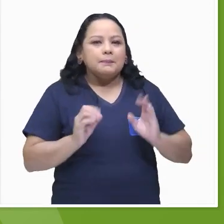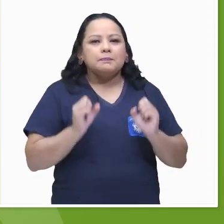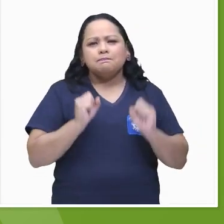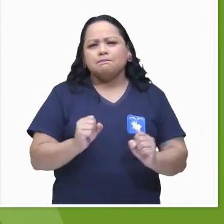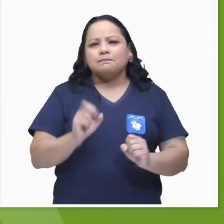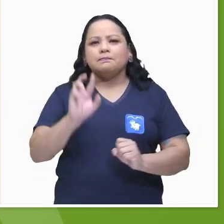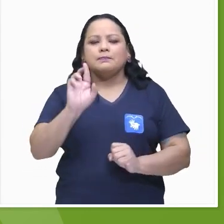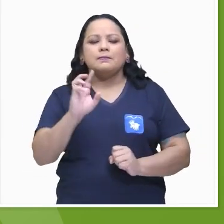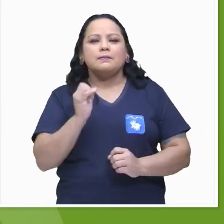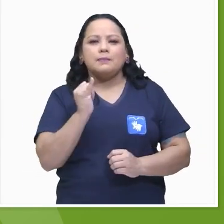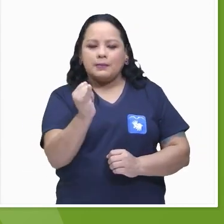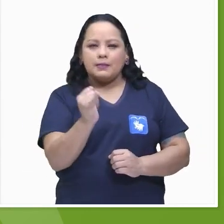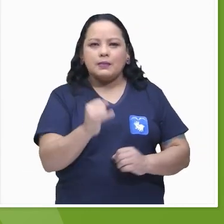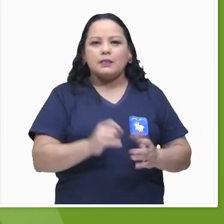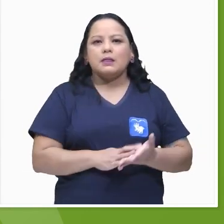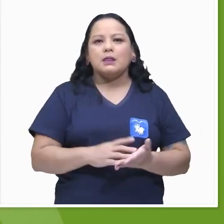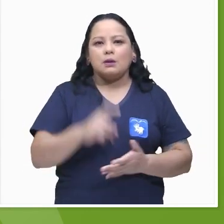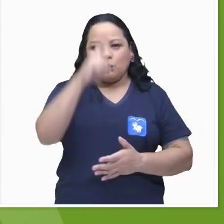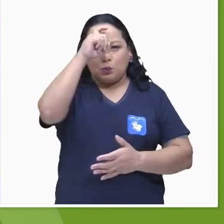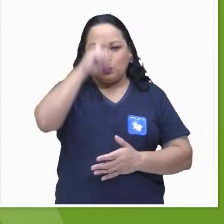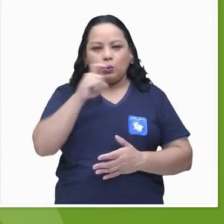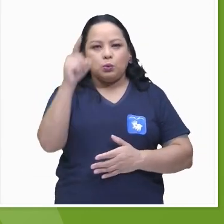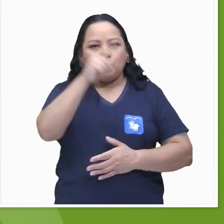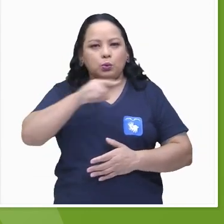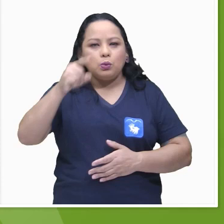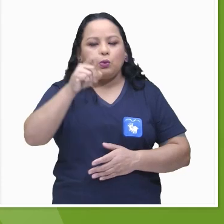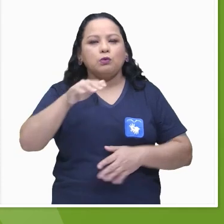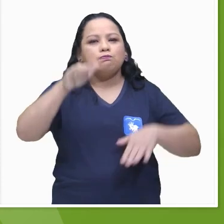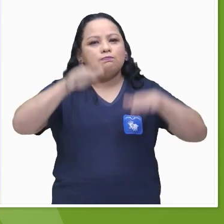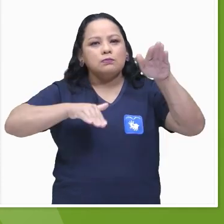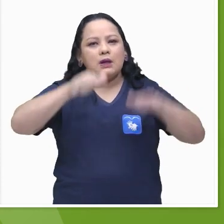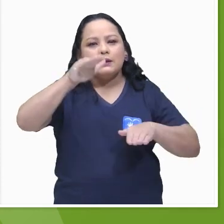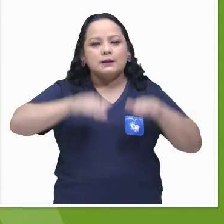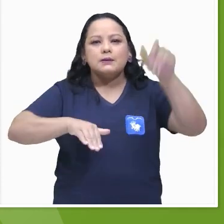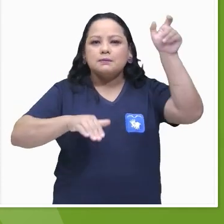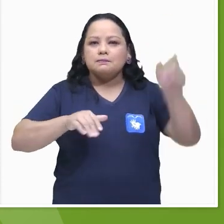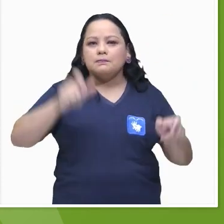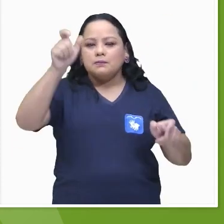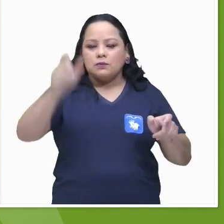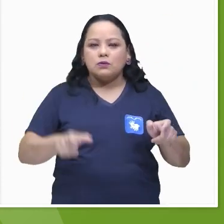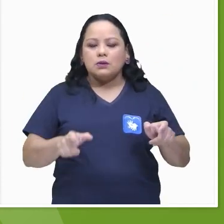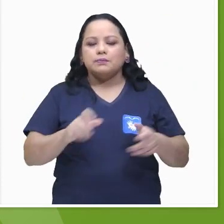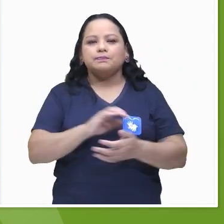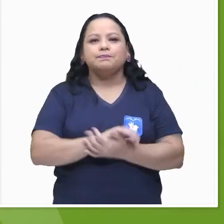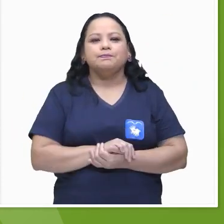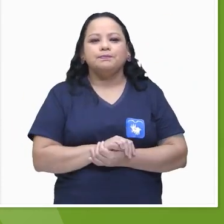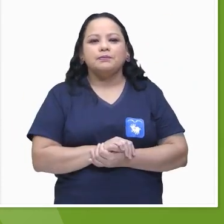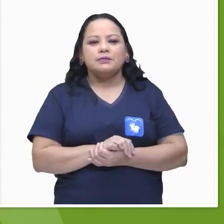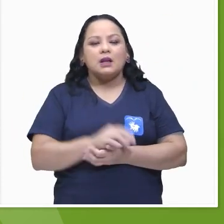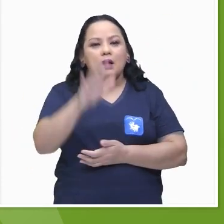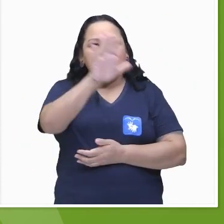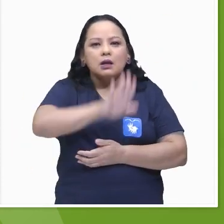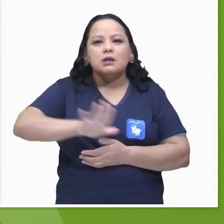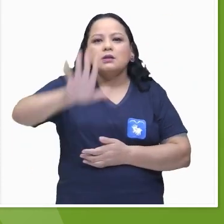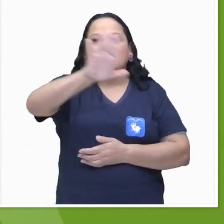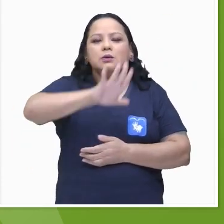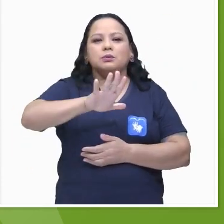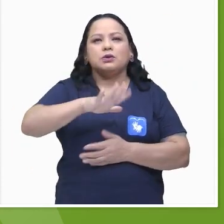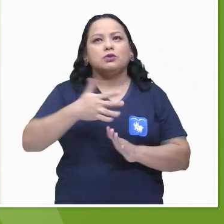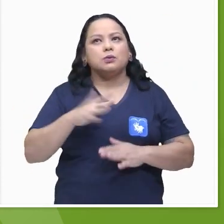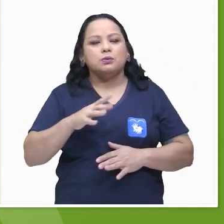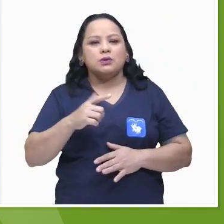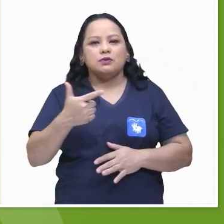né, como eu falei para vocês, a duração do ciclo vai variar de mulher para mulher, né, de ciclo para ciclo. Mas, geralmente, é em torno